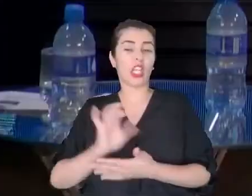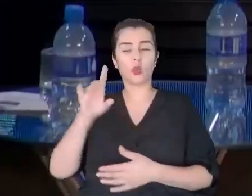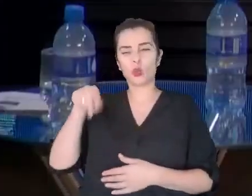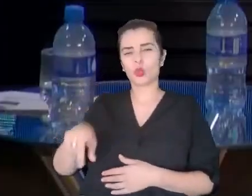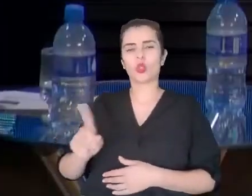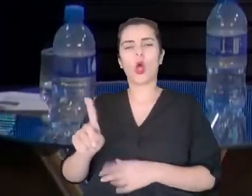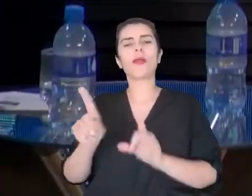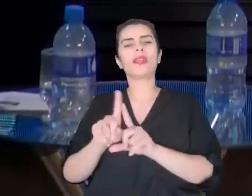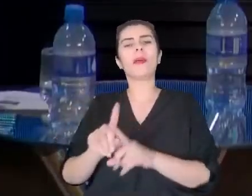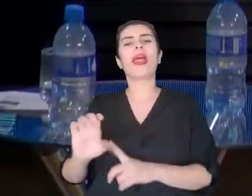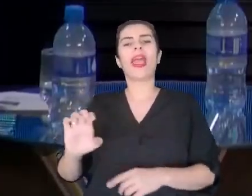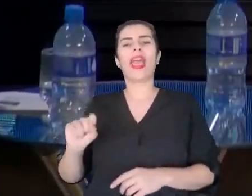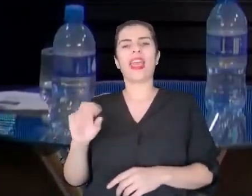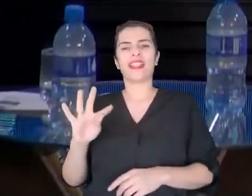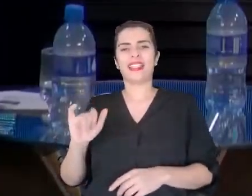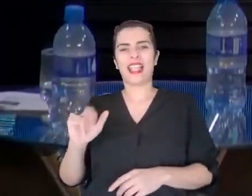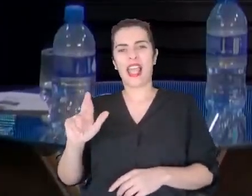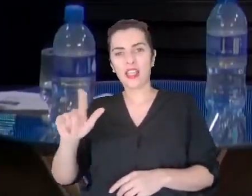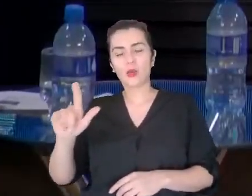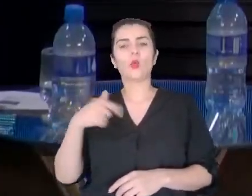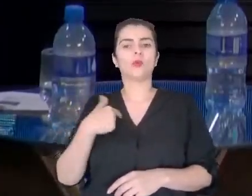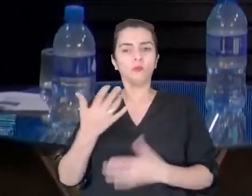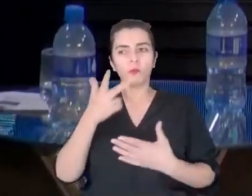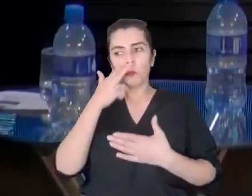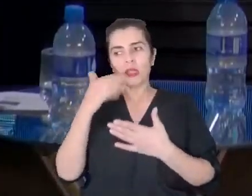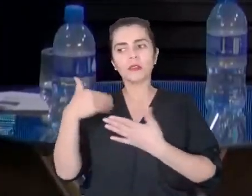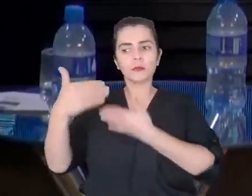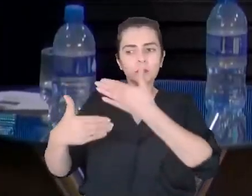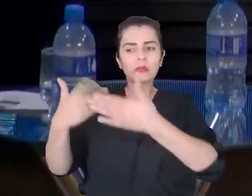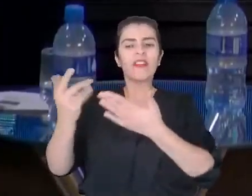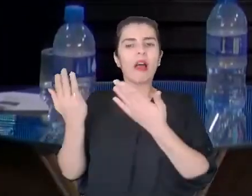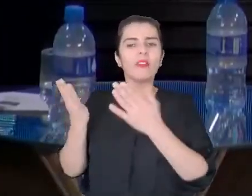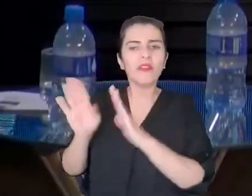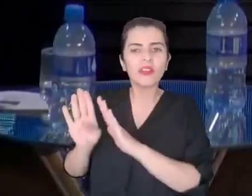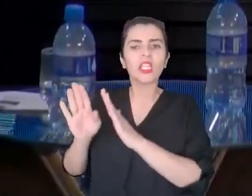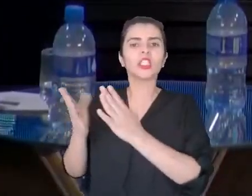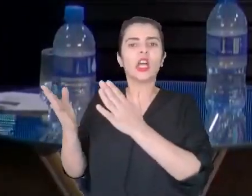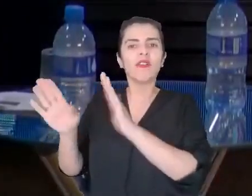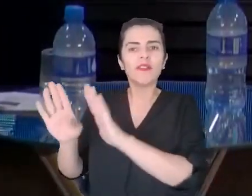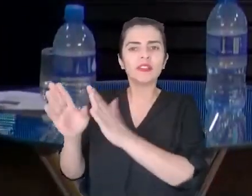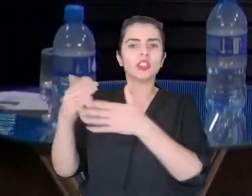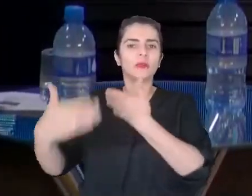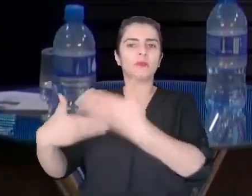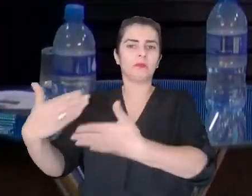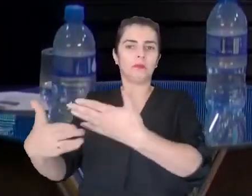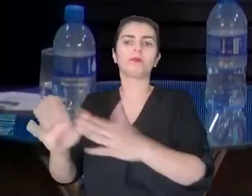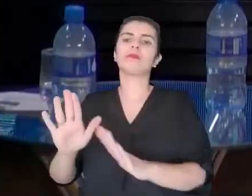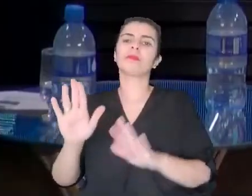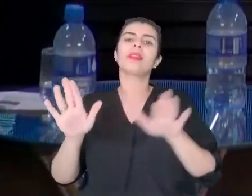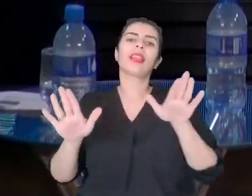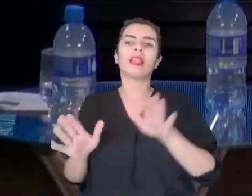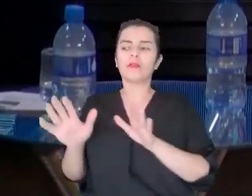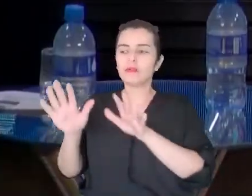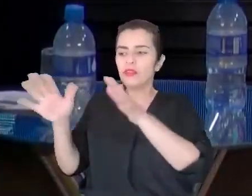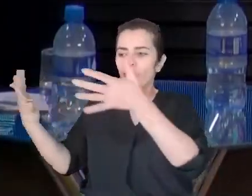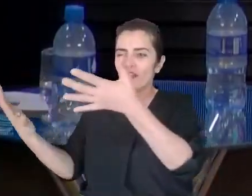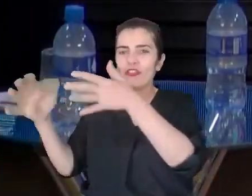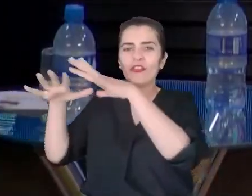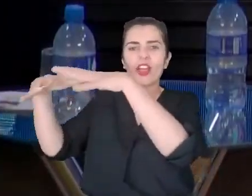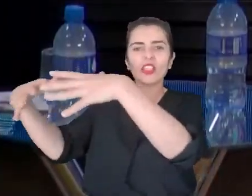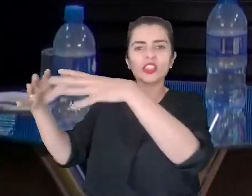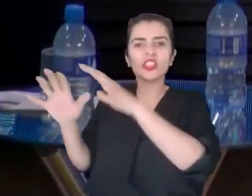faça, né, o fechamento progressivo dela, muito pelos impactos que o